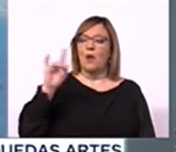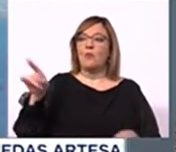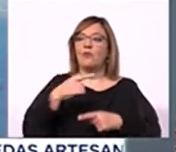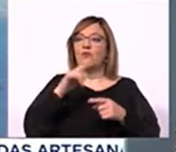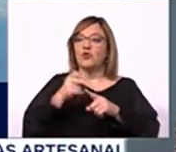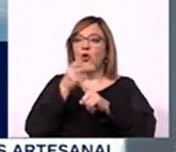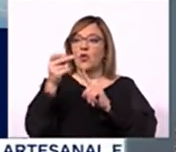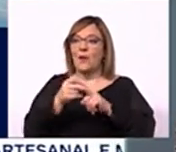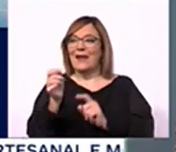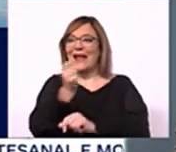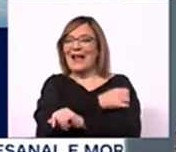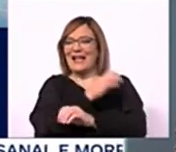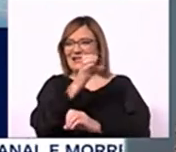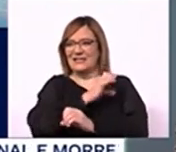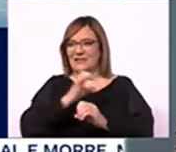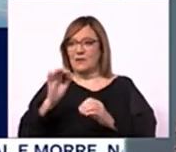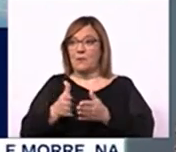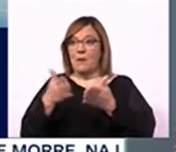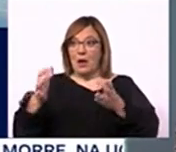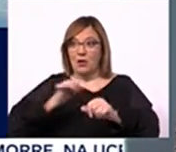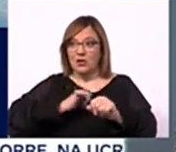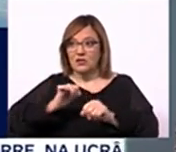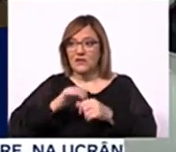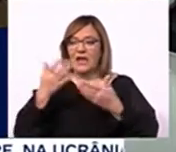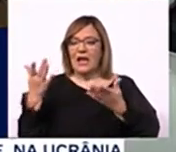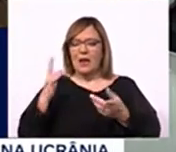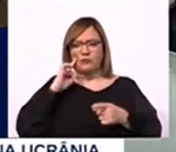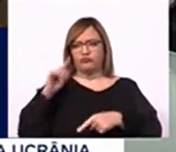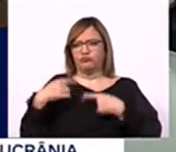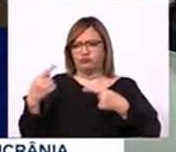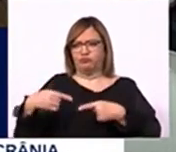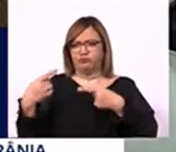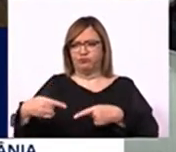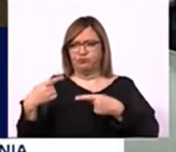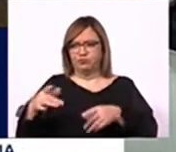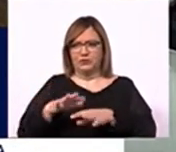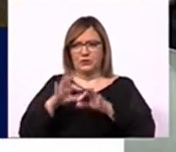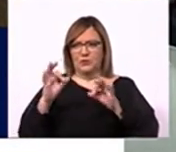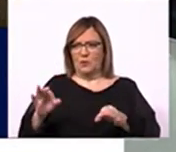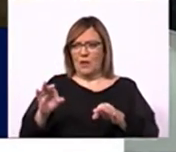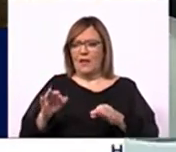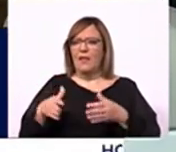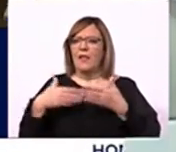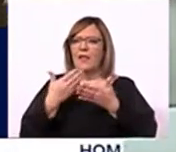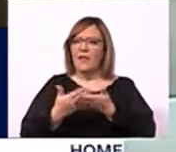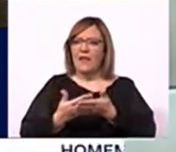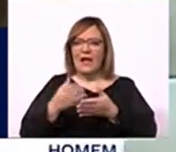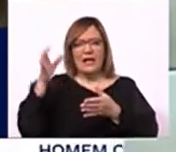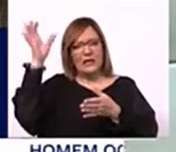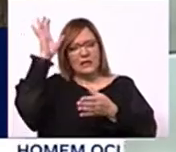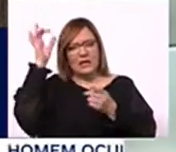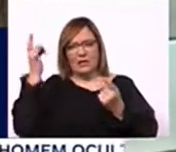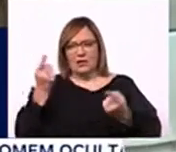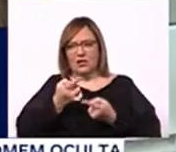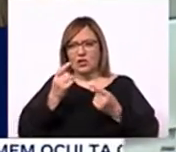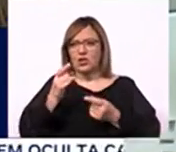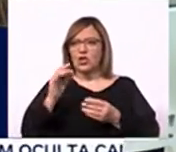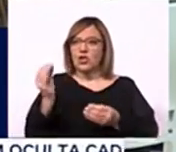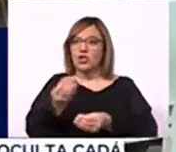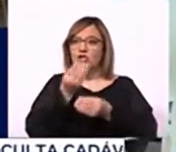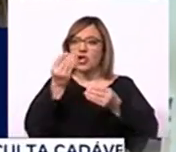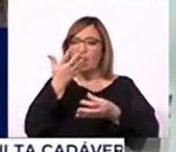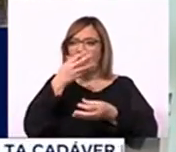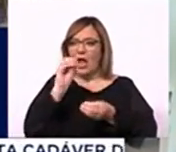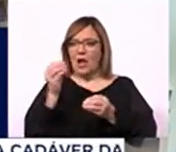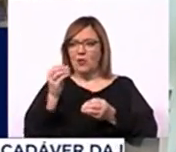Ciências. Reconhece que o maior desafio, tarefa diária, aliás, é estimular o intelecto crítico dos jovens alunos.